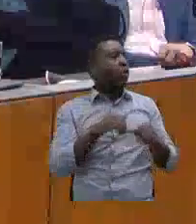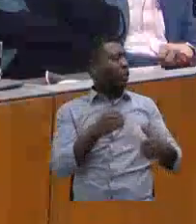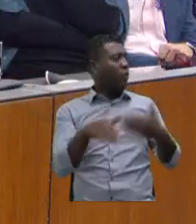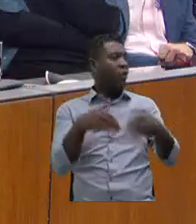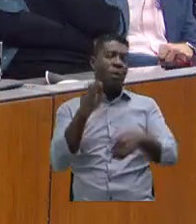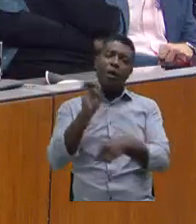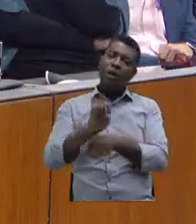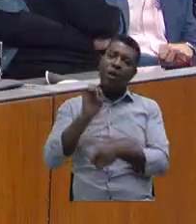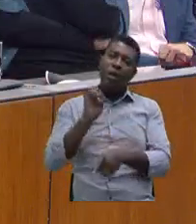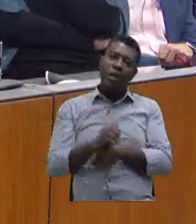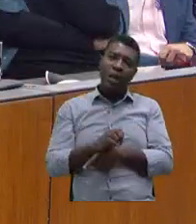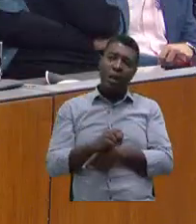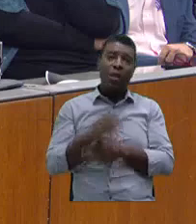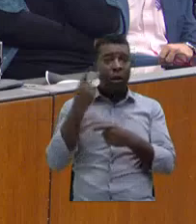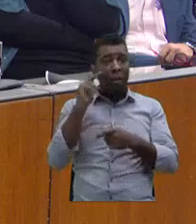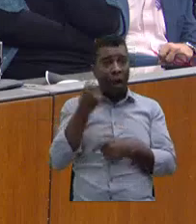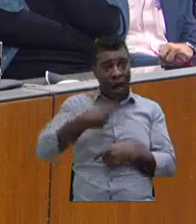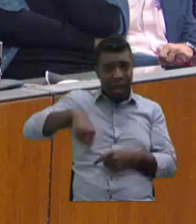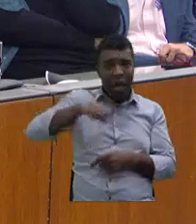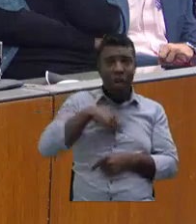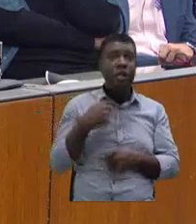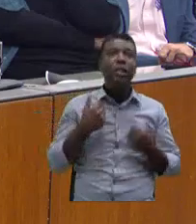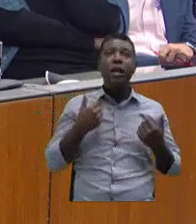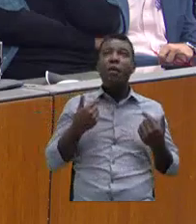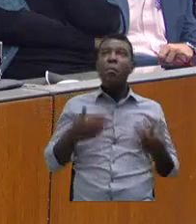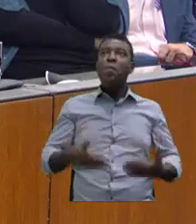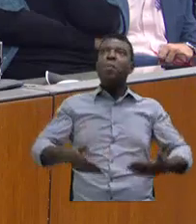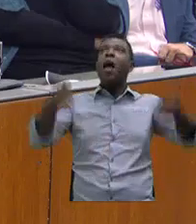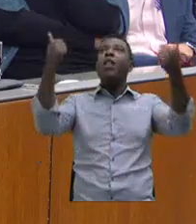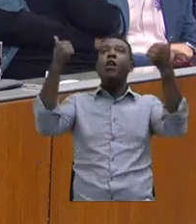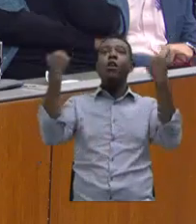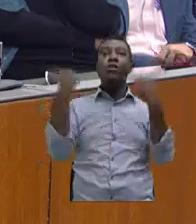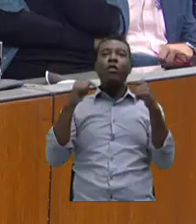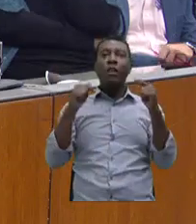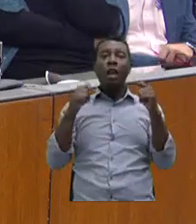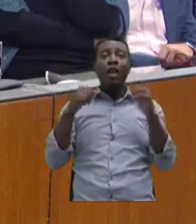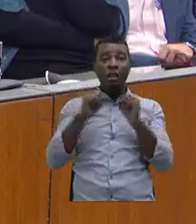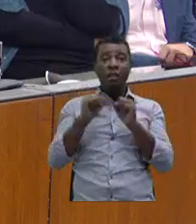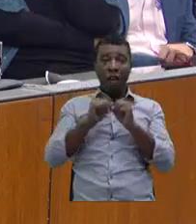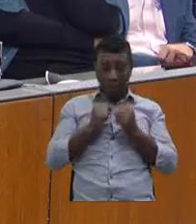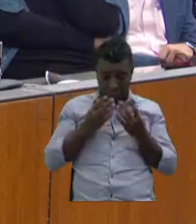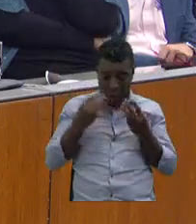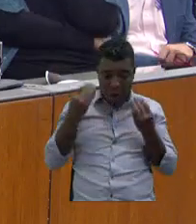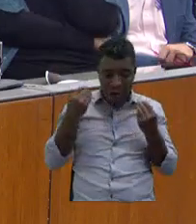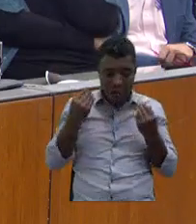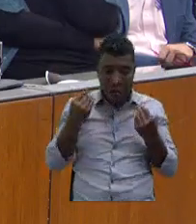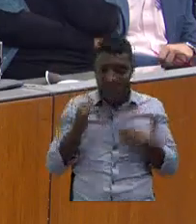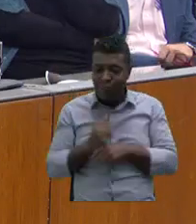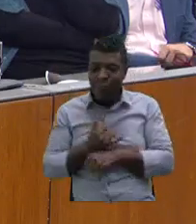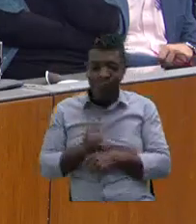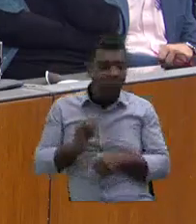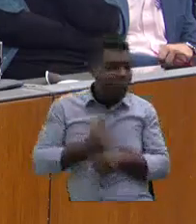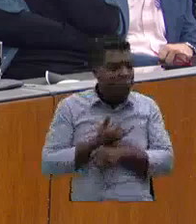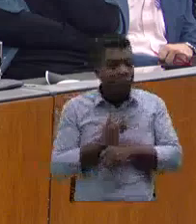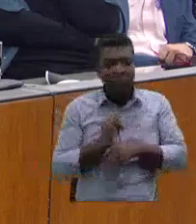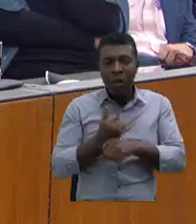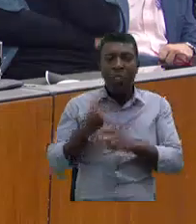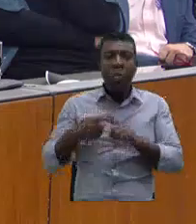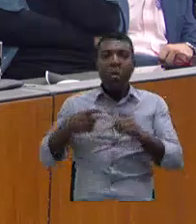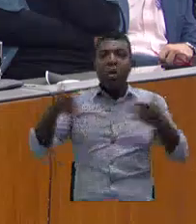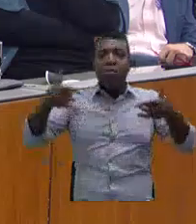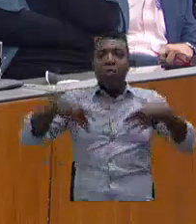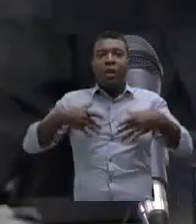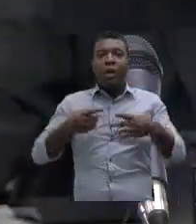Isso, para nós, não tem coisa melhor. Que, ou seja, é aprender a fazer muito com pouco, né, secretário? Com muito com pouco.